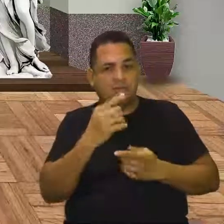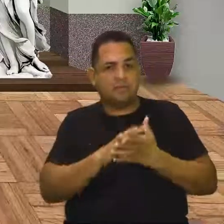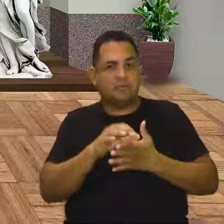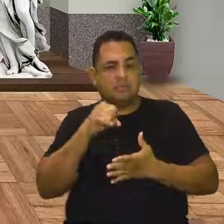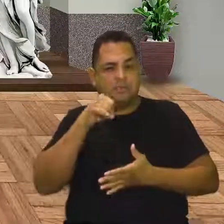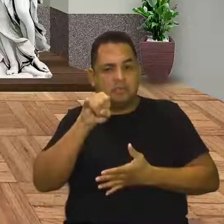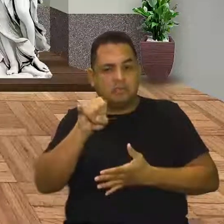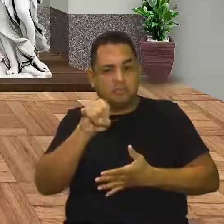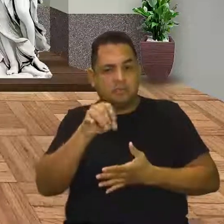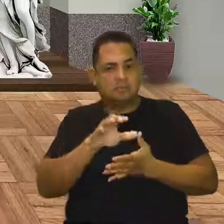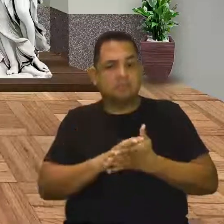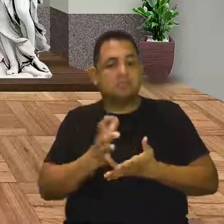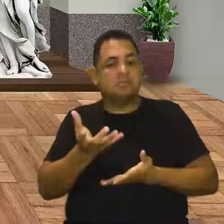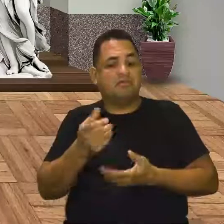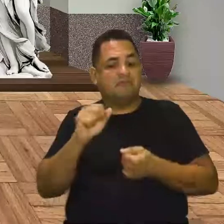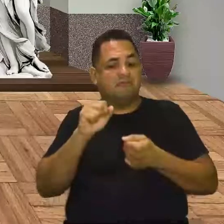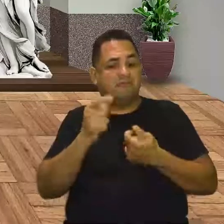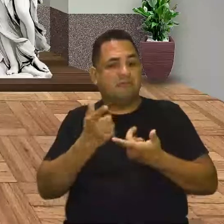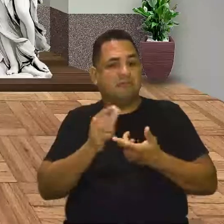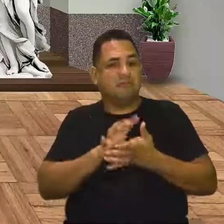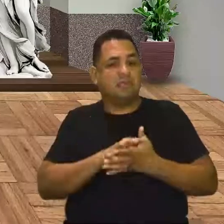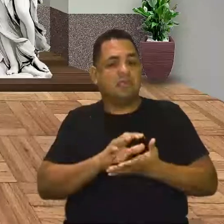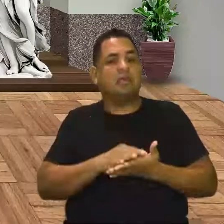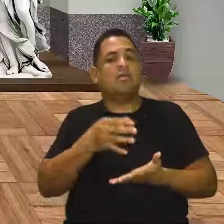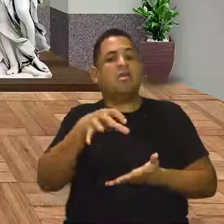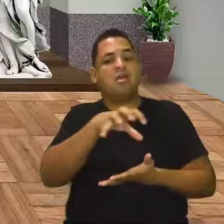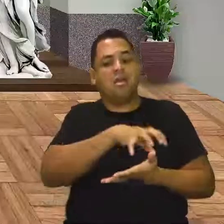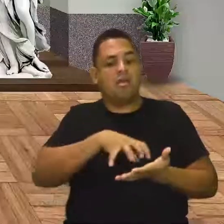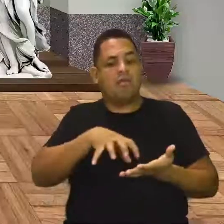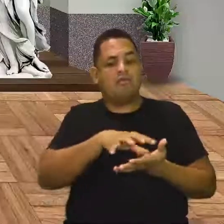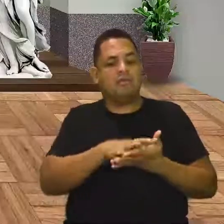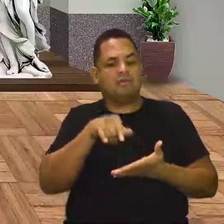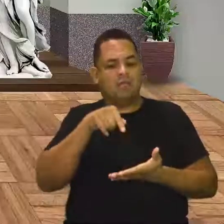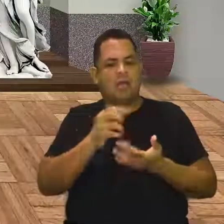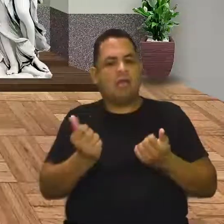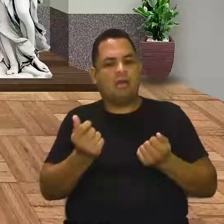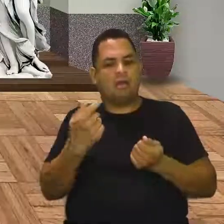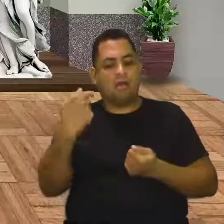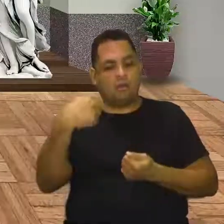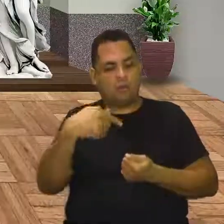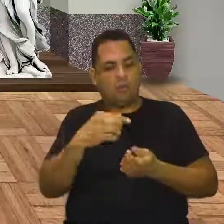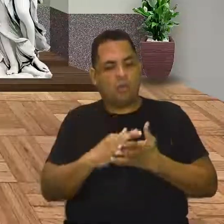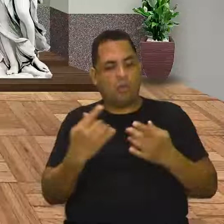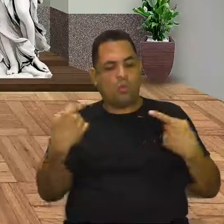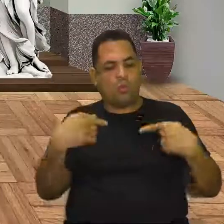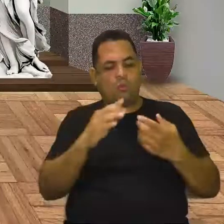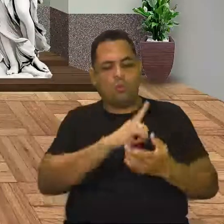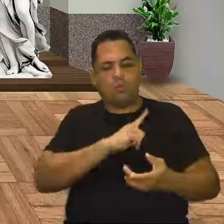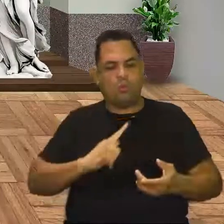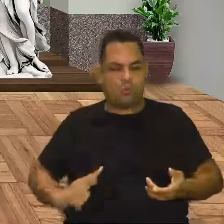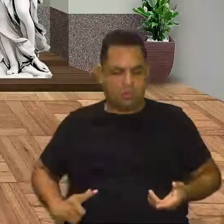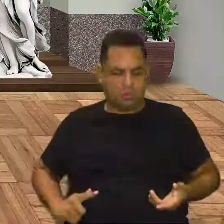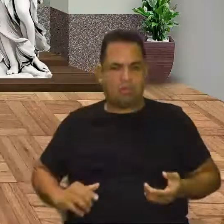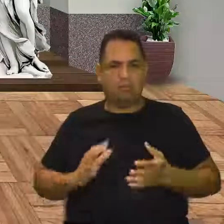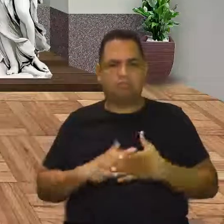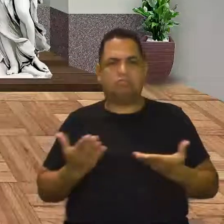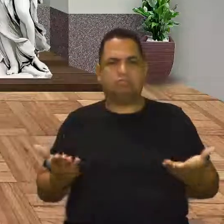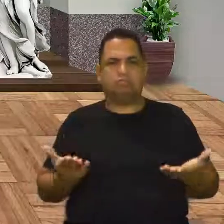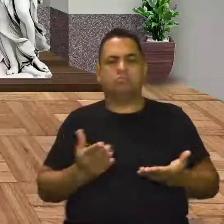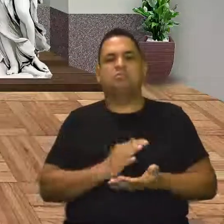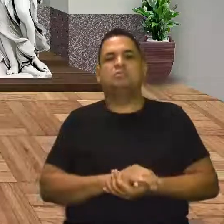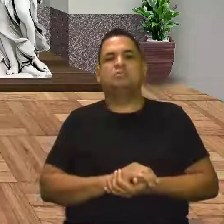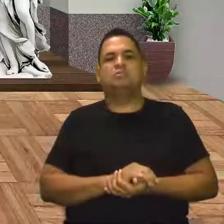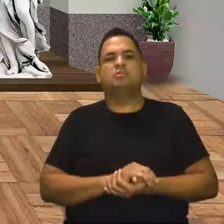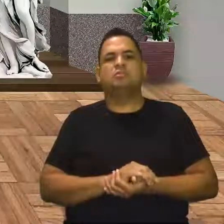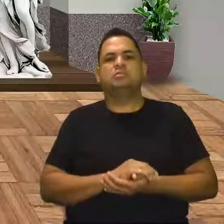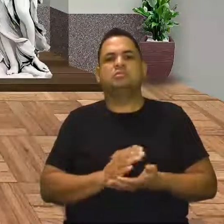Se você ousar em levantar a voz, a mão, para com a coroa ou para com o